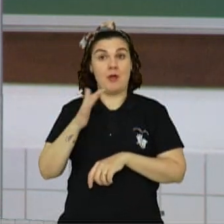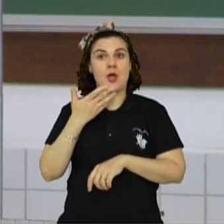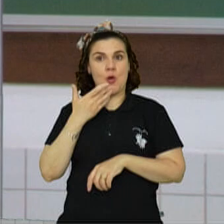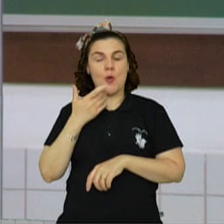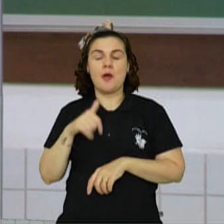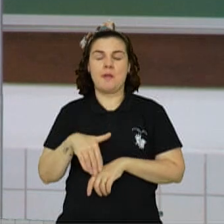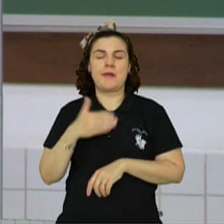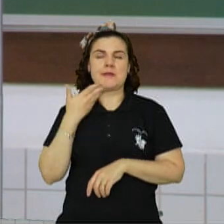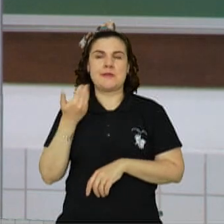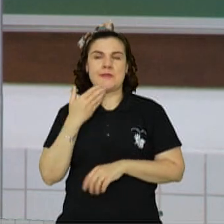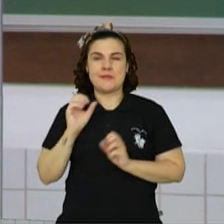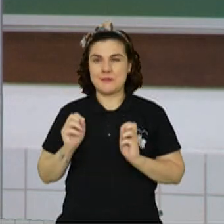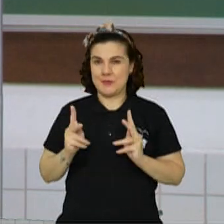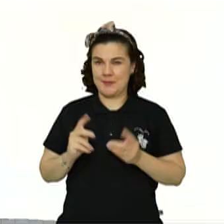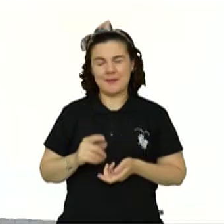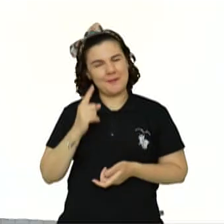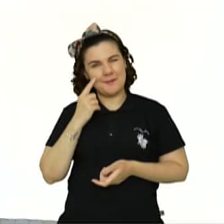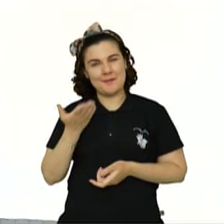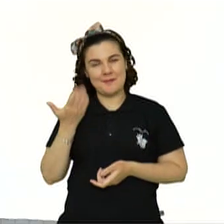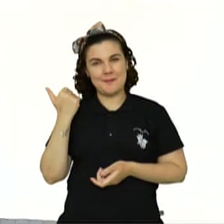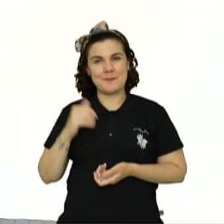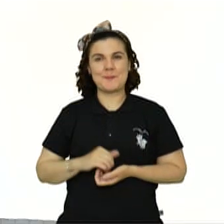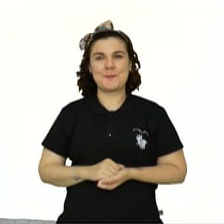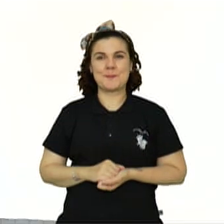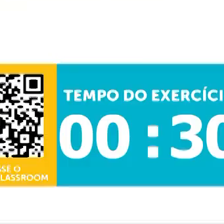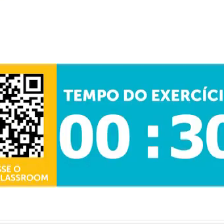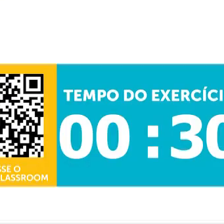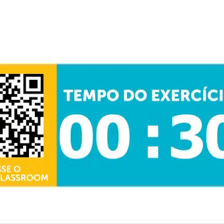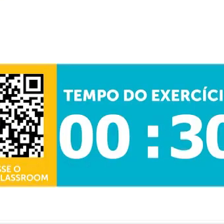fácil para a gente. Beleza? Vamos lá.